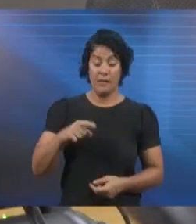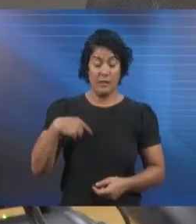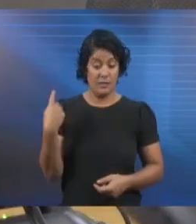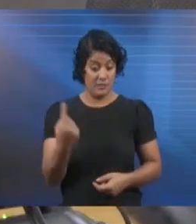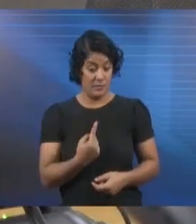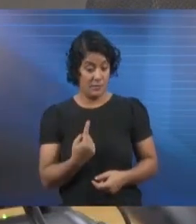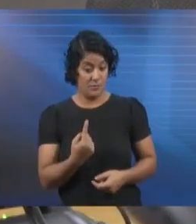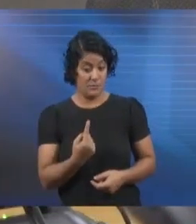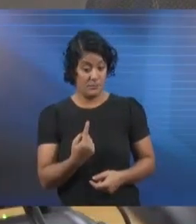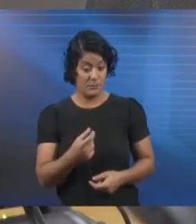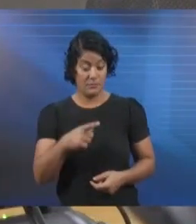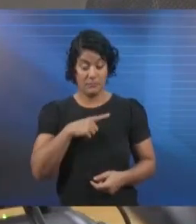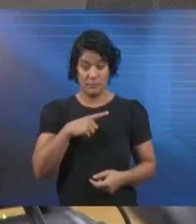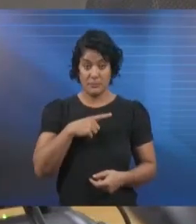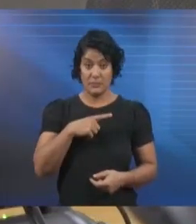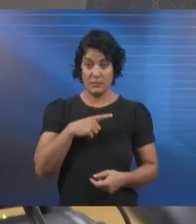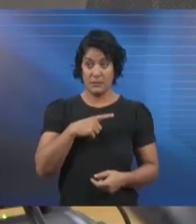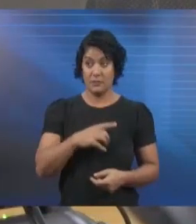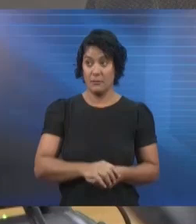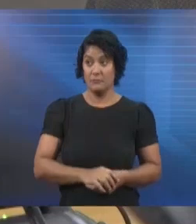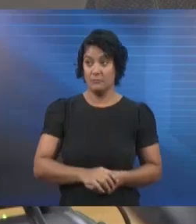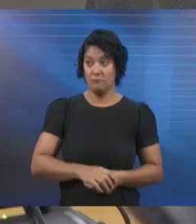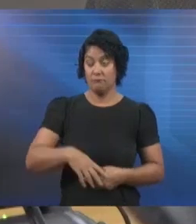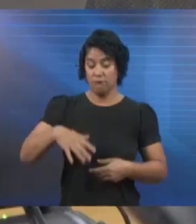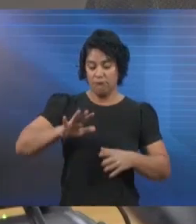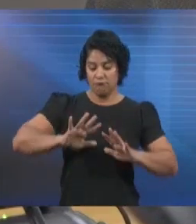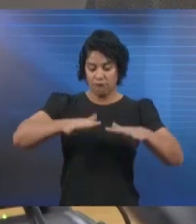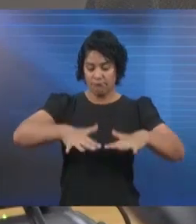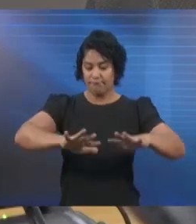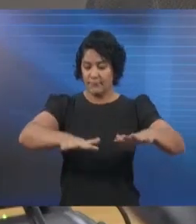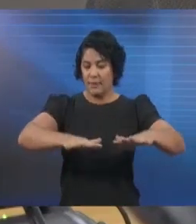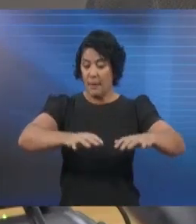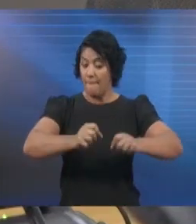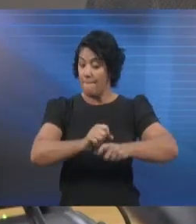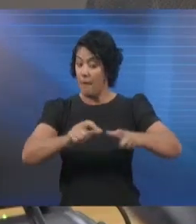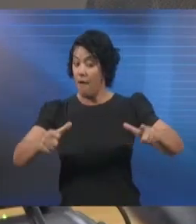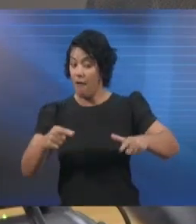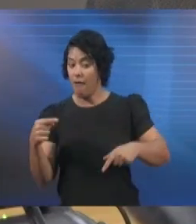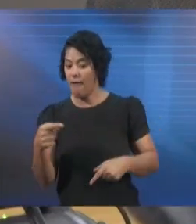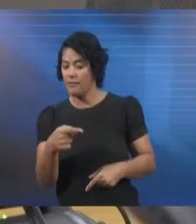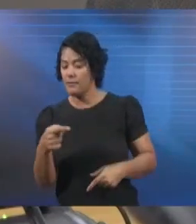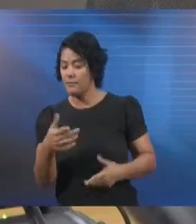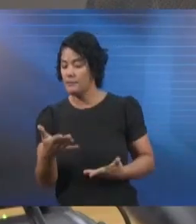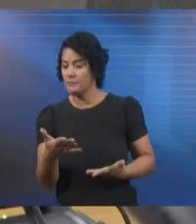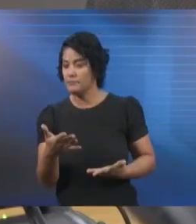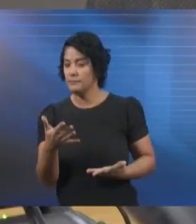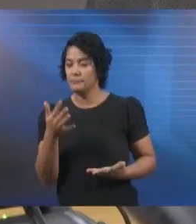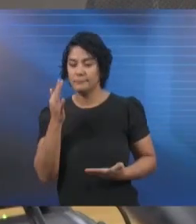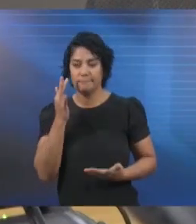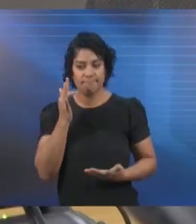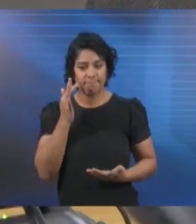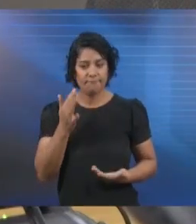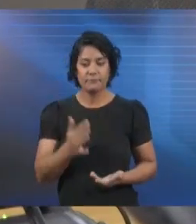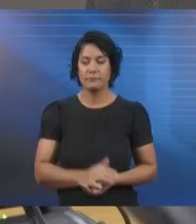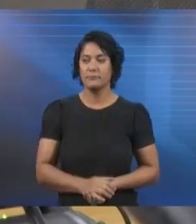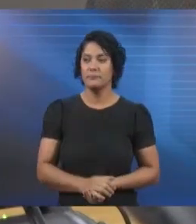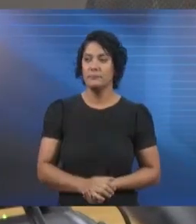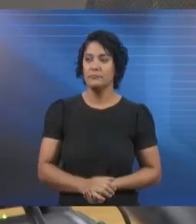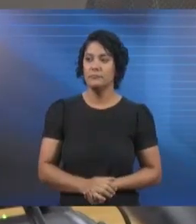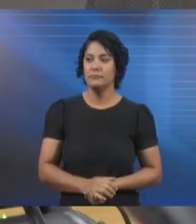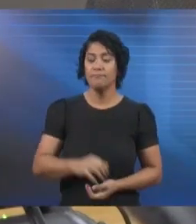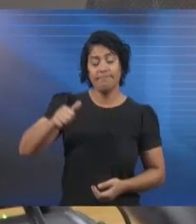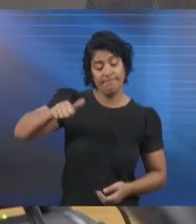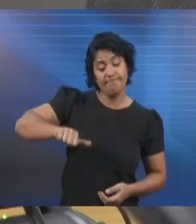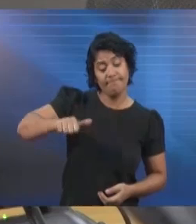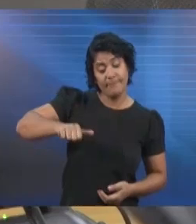temos nós temos uma Costa maior do que a deles então essa análise